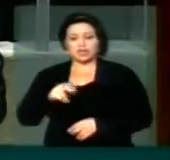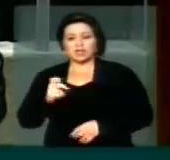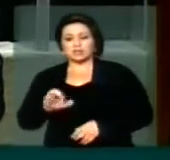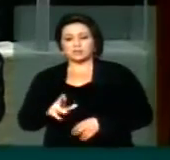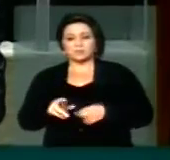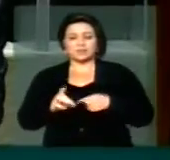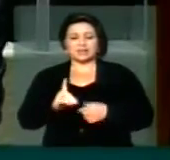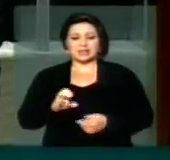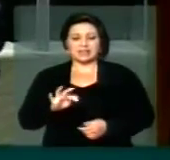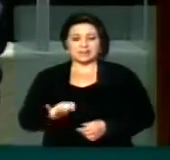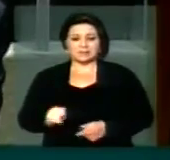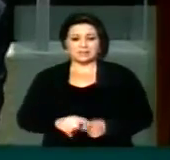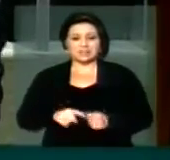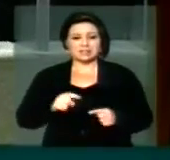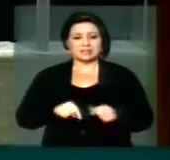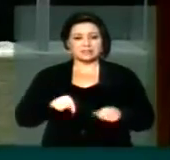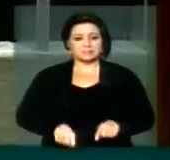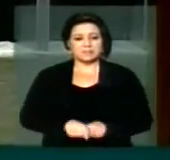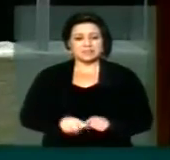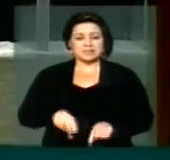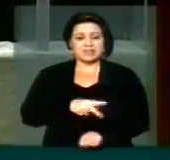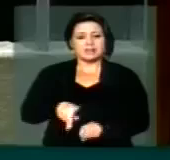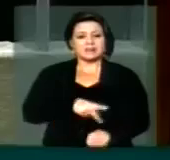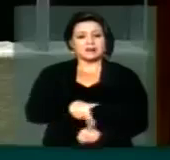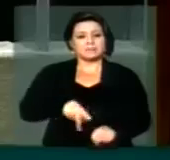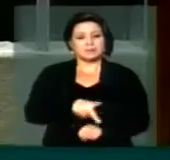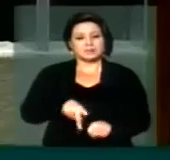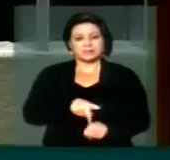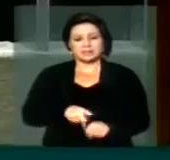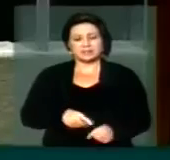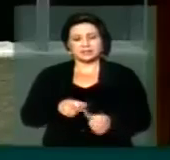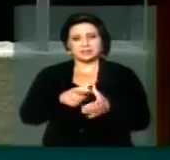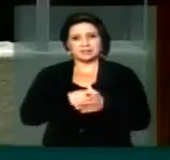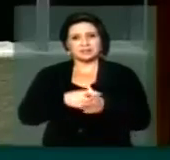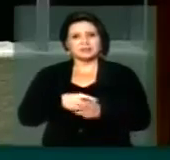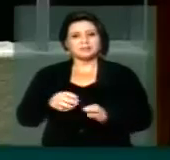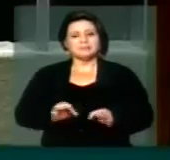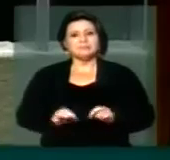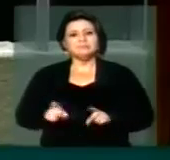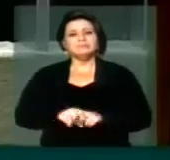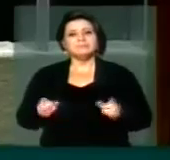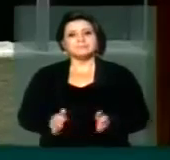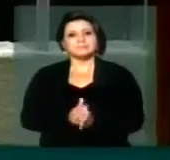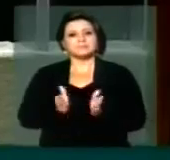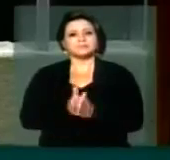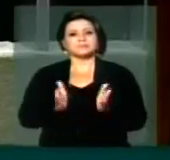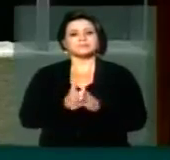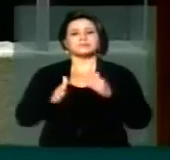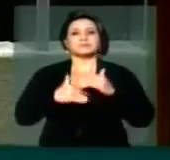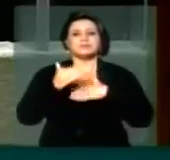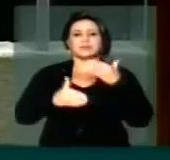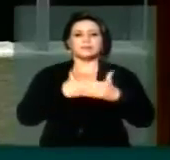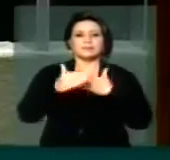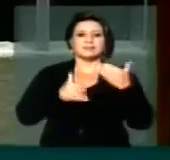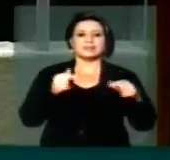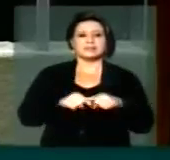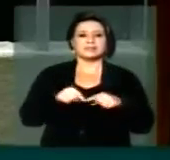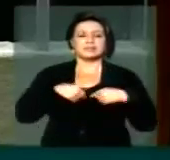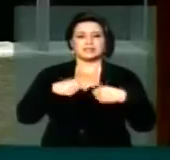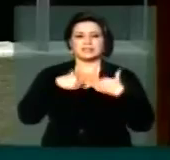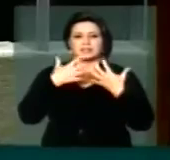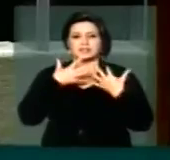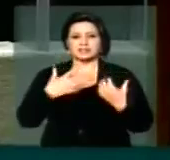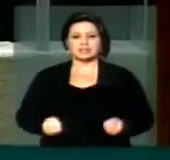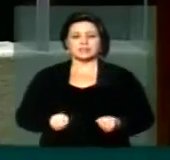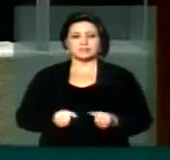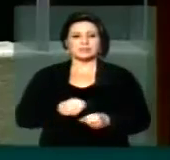superávit primário. Superávit primário é para os países dependentes, pobres ou em desenvolvimento. E nós